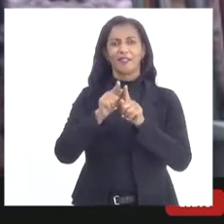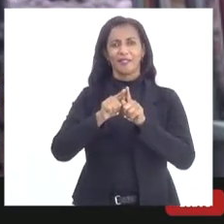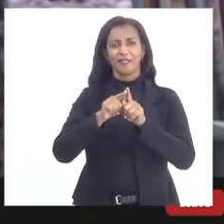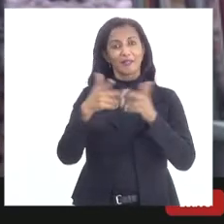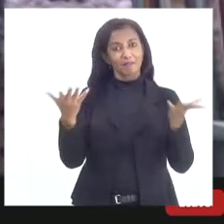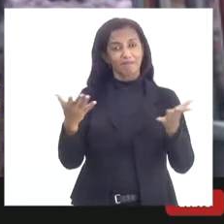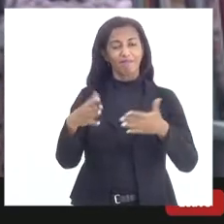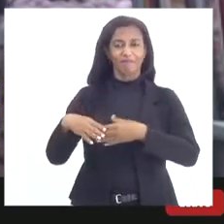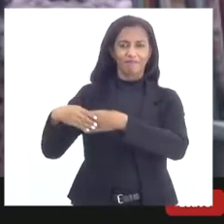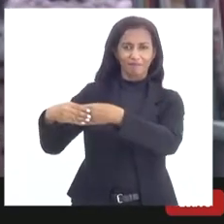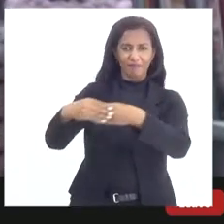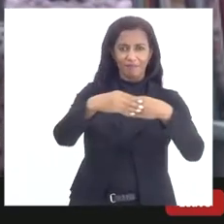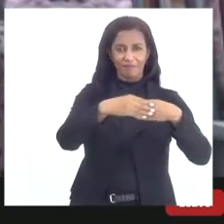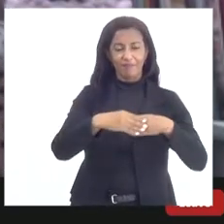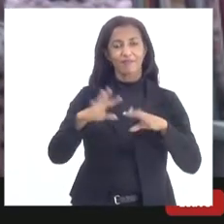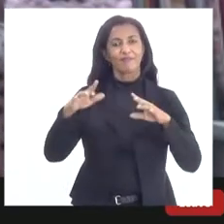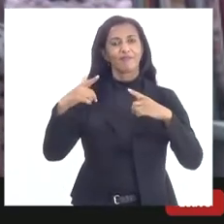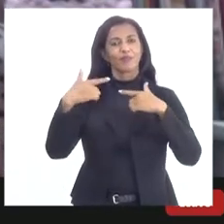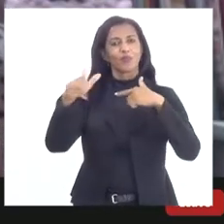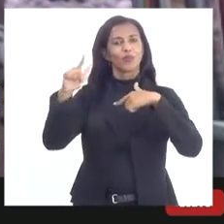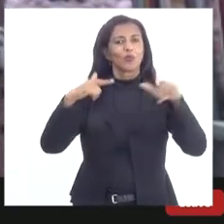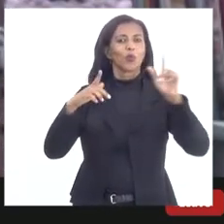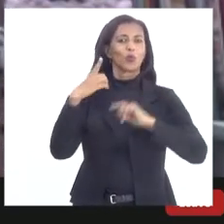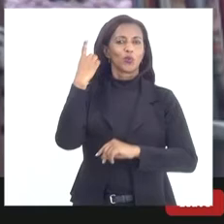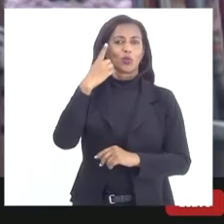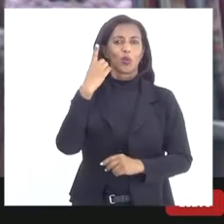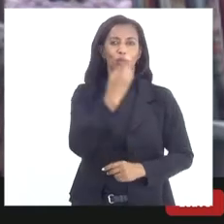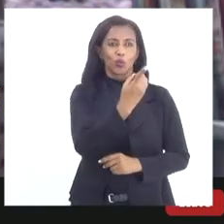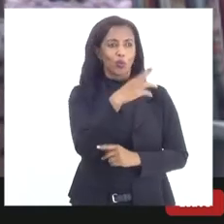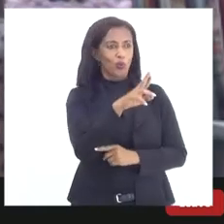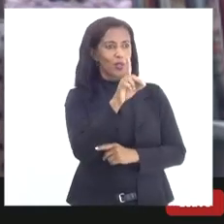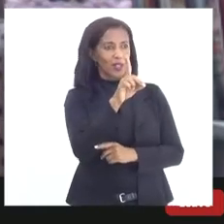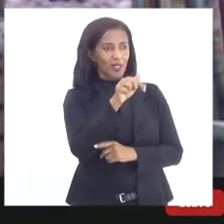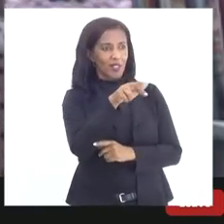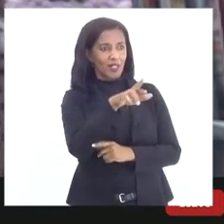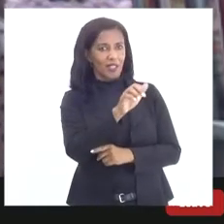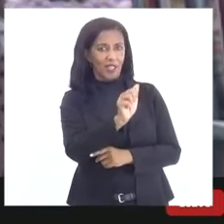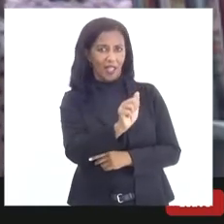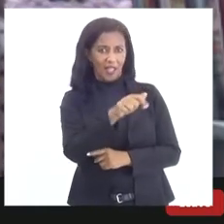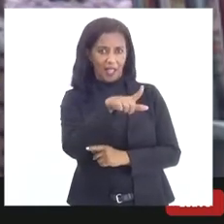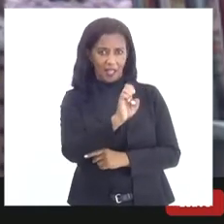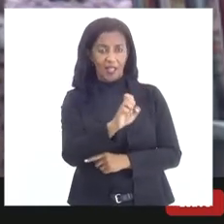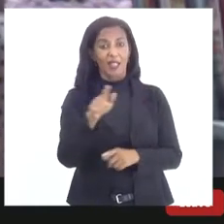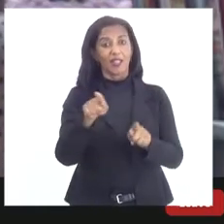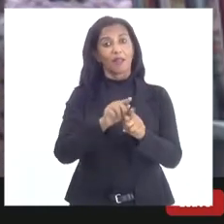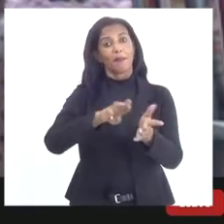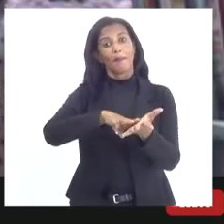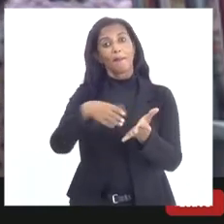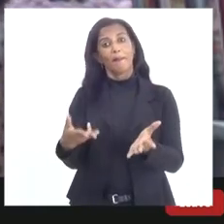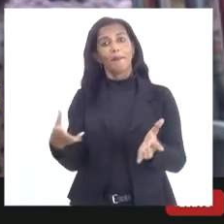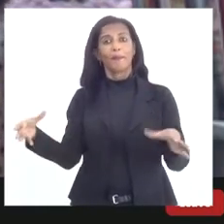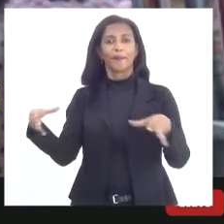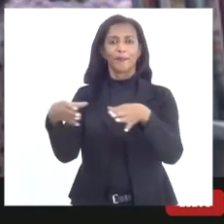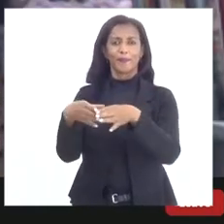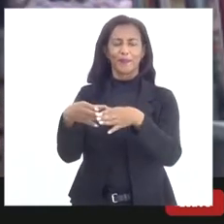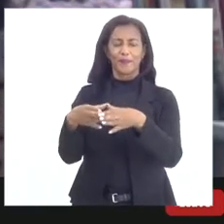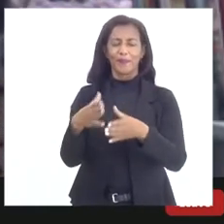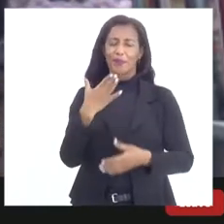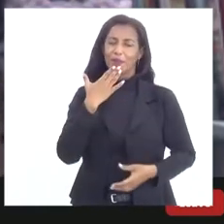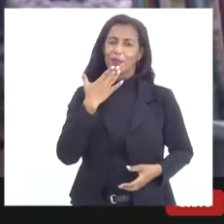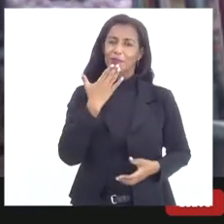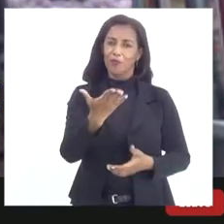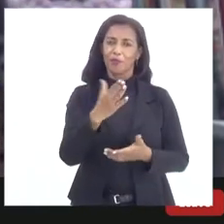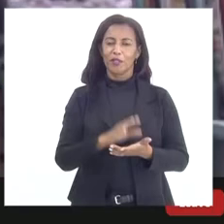demais deputados, né, a doutora Daniele e os membros dessa comissão. Eu vou pedir a gentileza